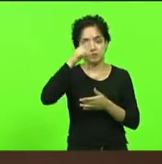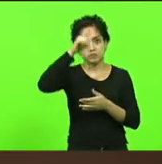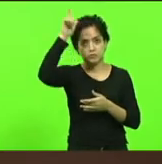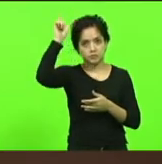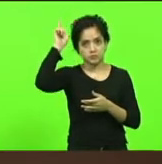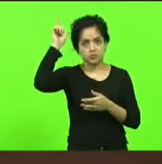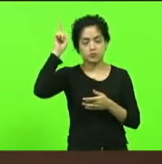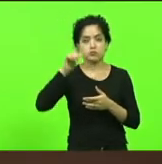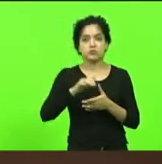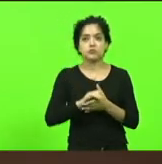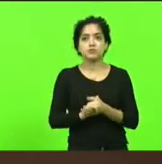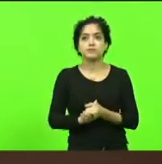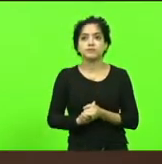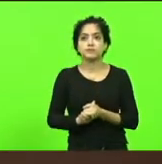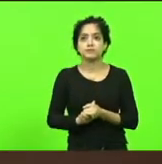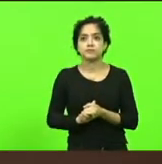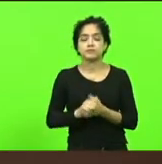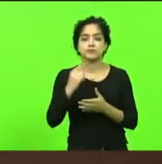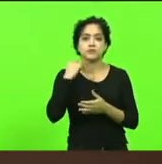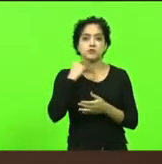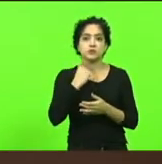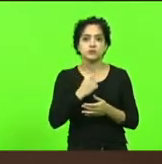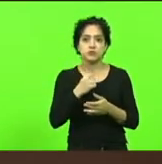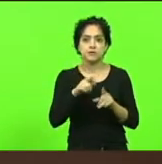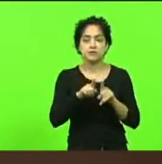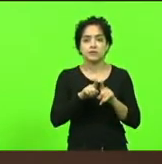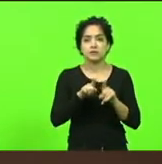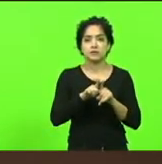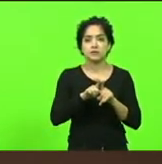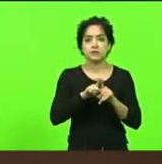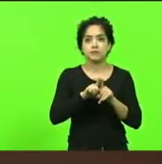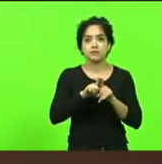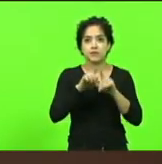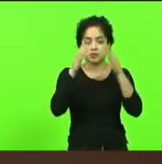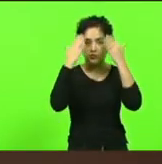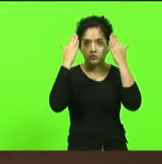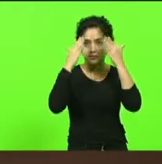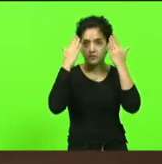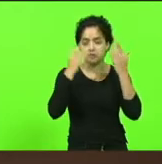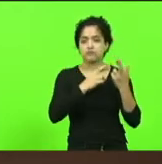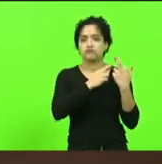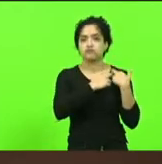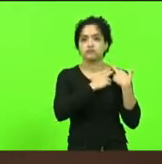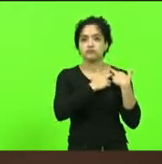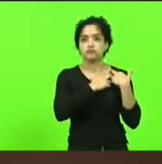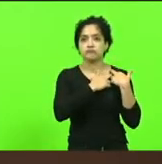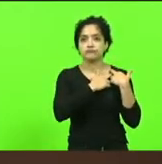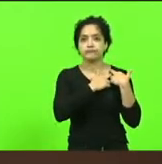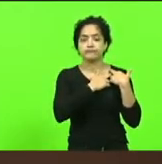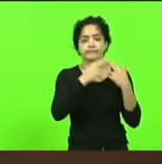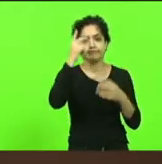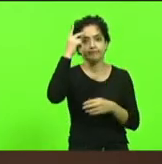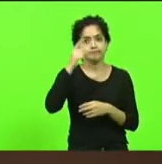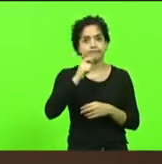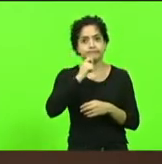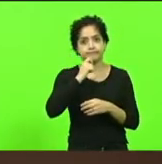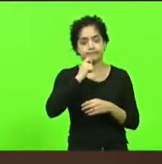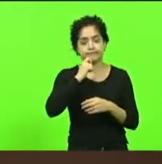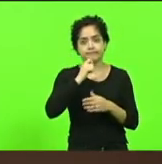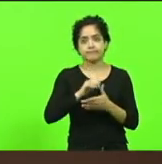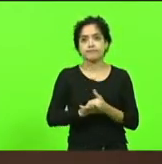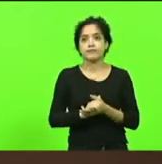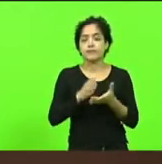Jair Mioto, Silvio Drevik, José Milton Schiffer, Floriano e a senhora deputada Ana Campagnolo,